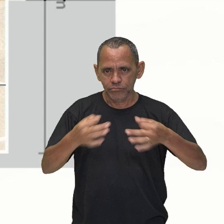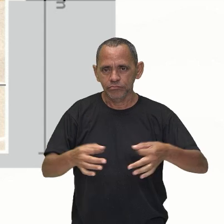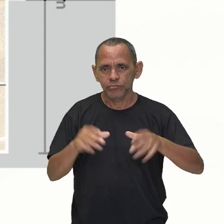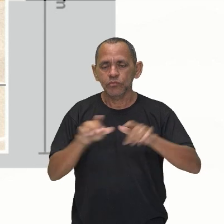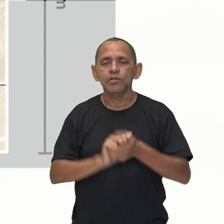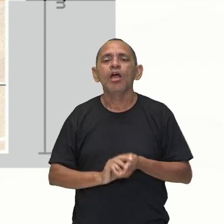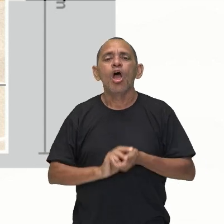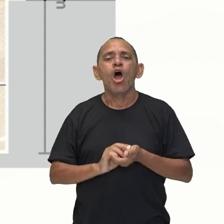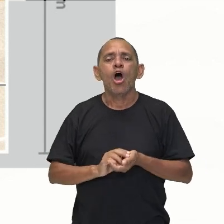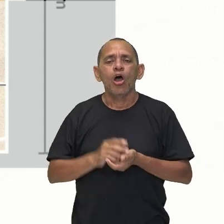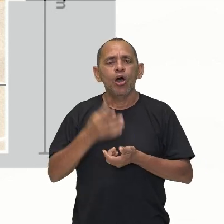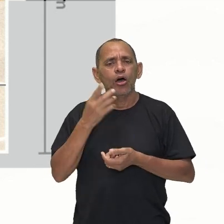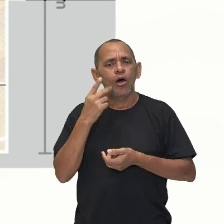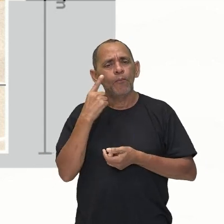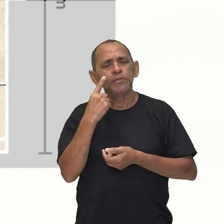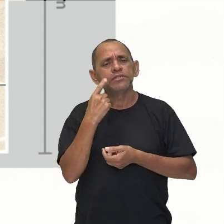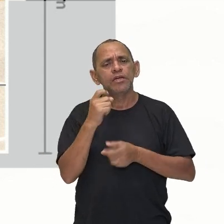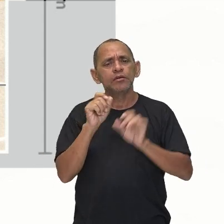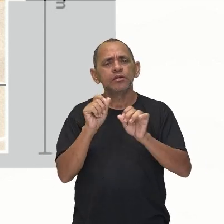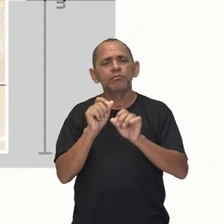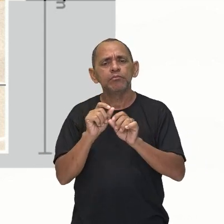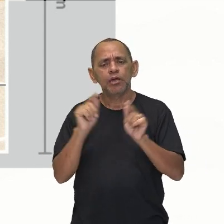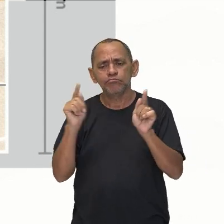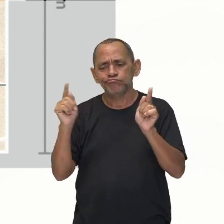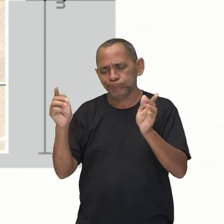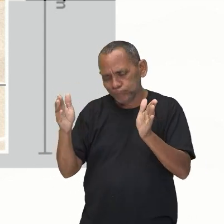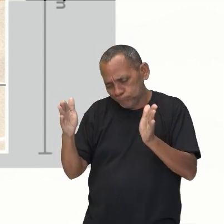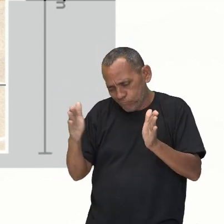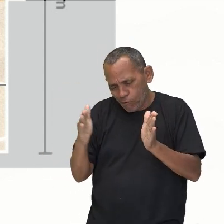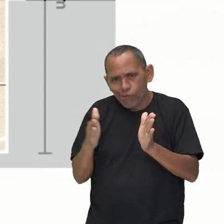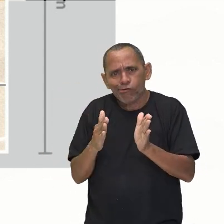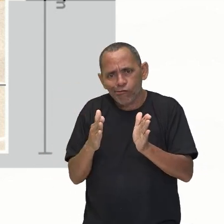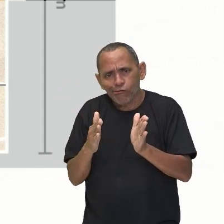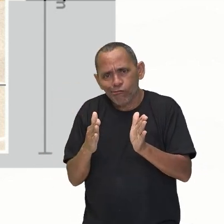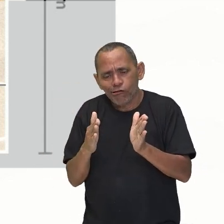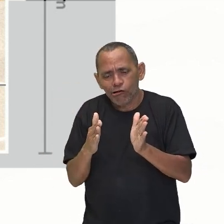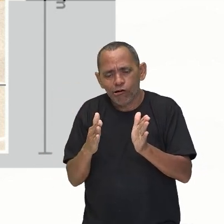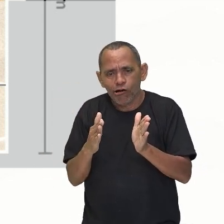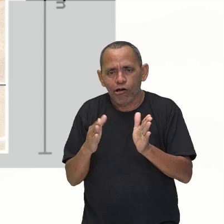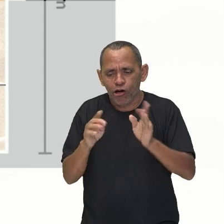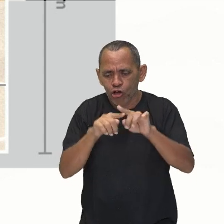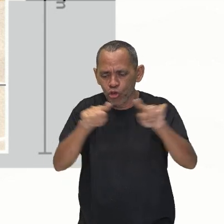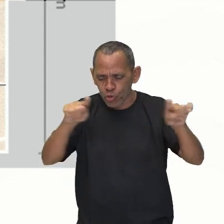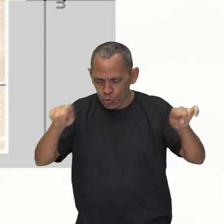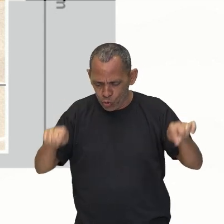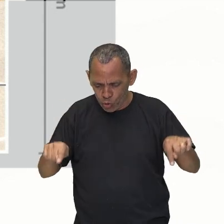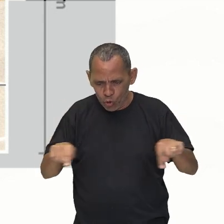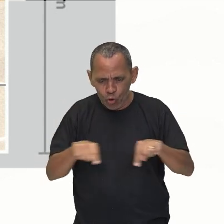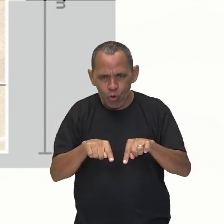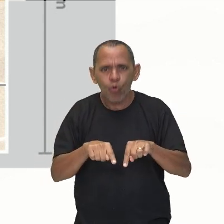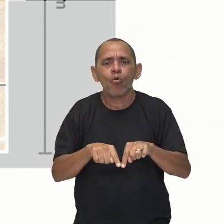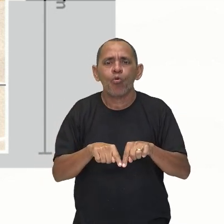quê? Ela é um pouco menor, do que a quadra de futsal.